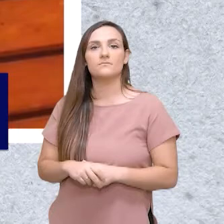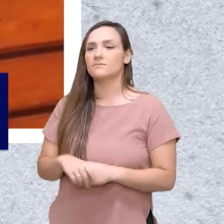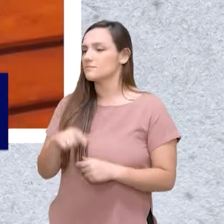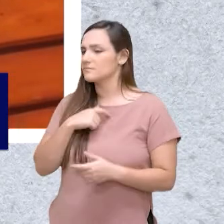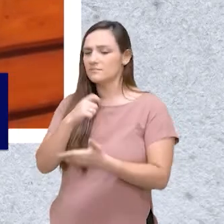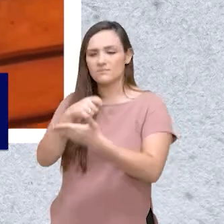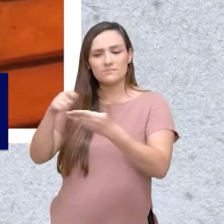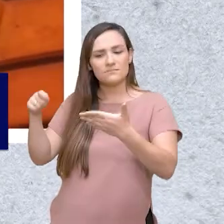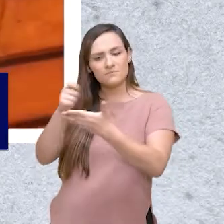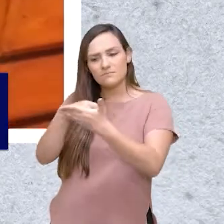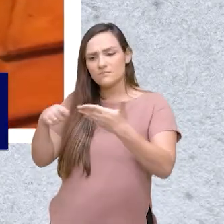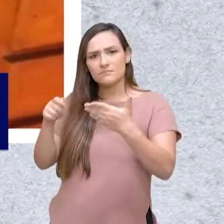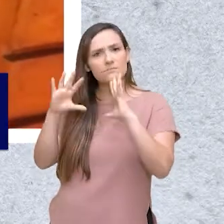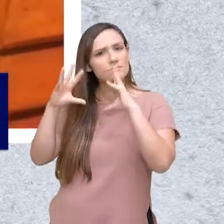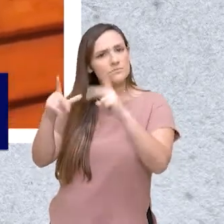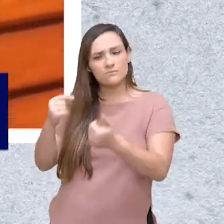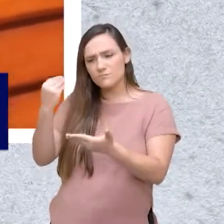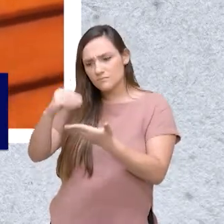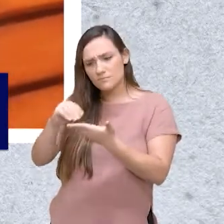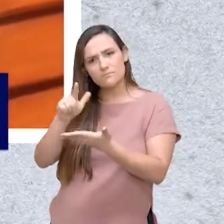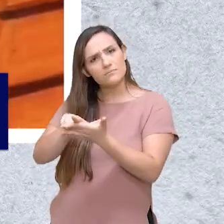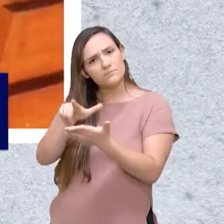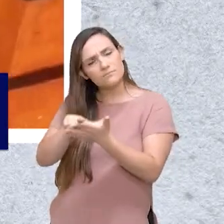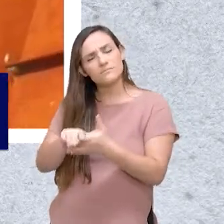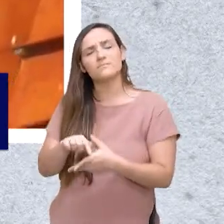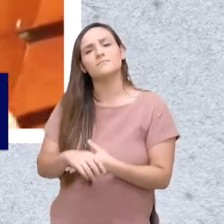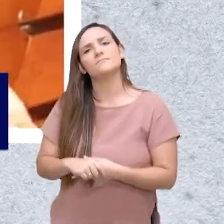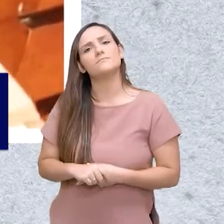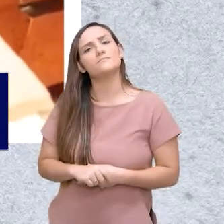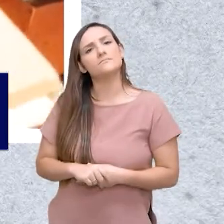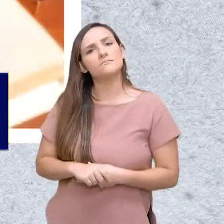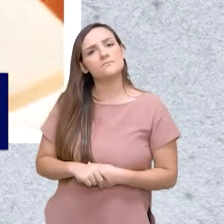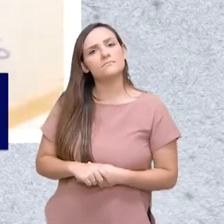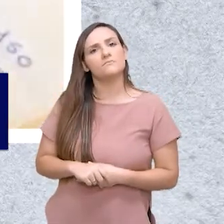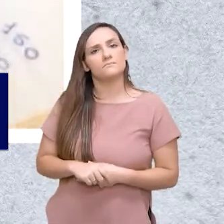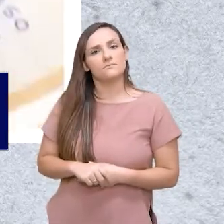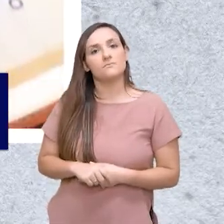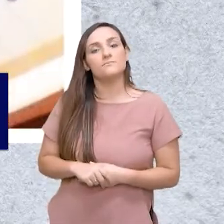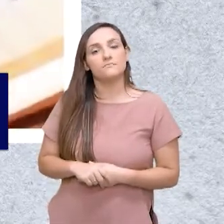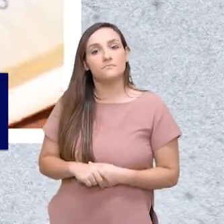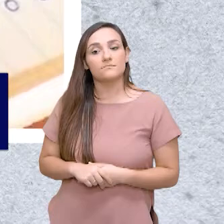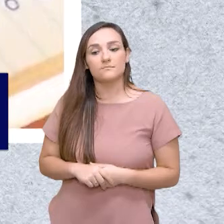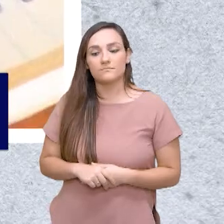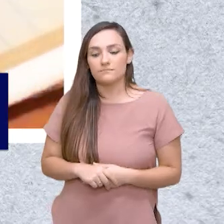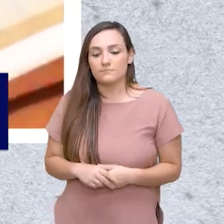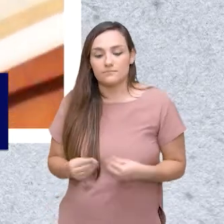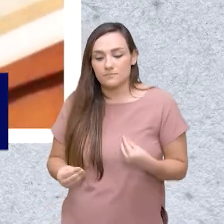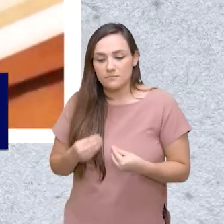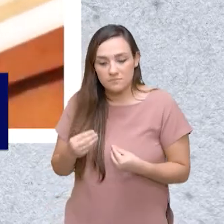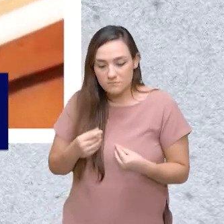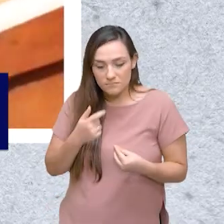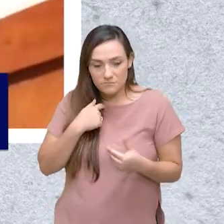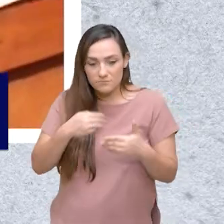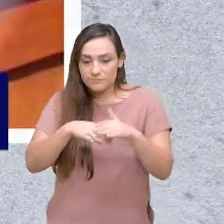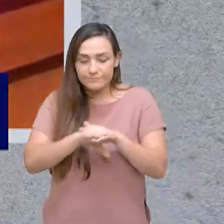Anotar tudo. E isso aí eu tinha que deixar em algum lugar essas